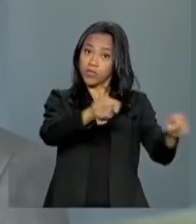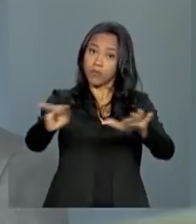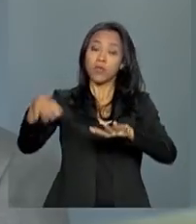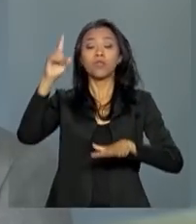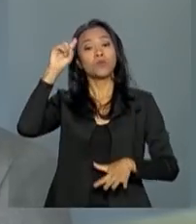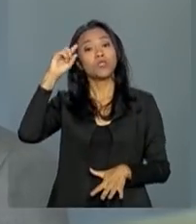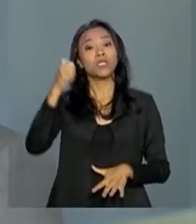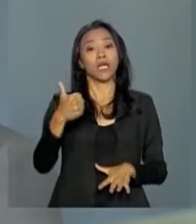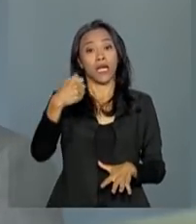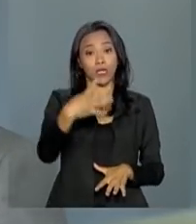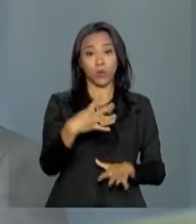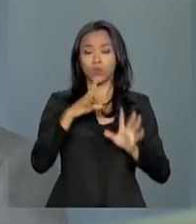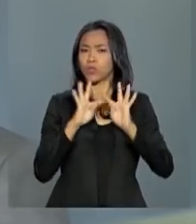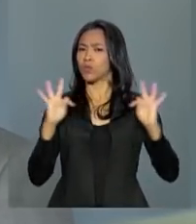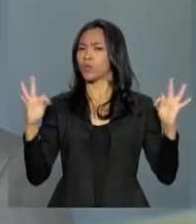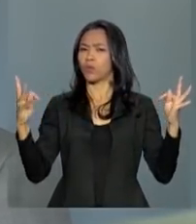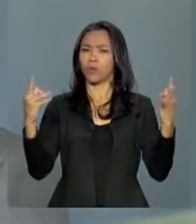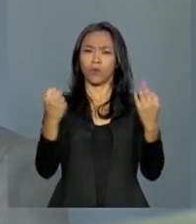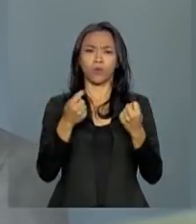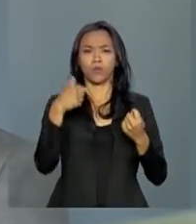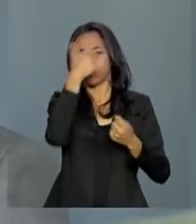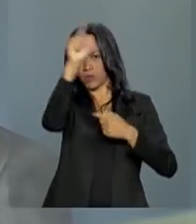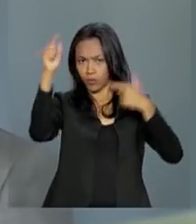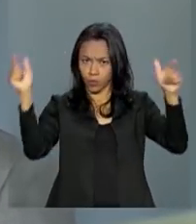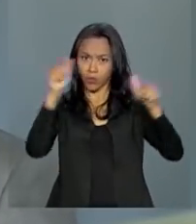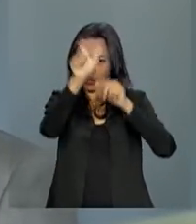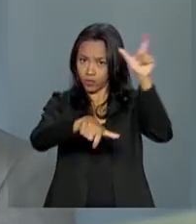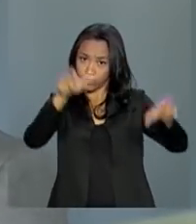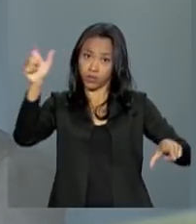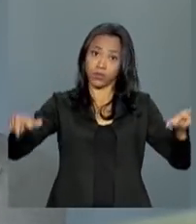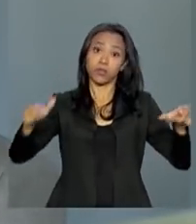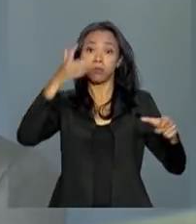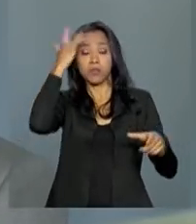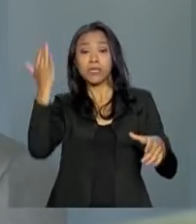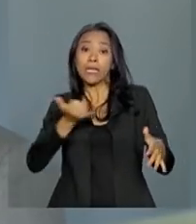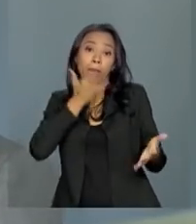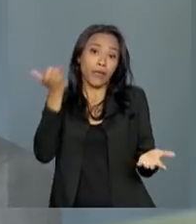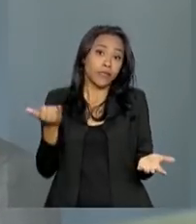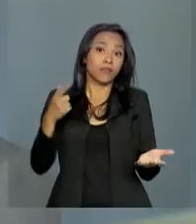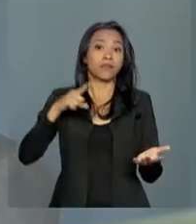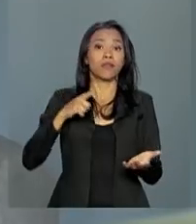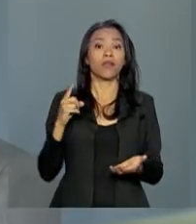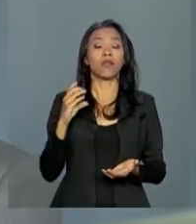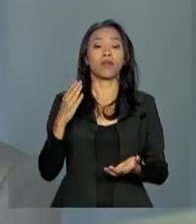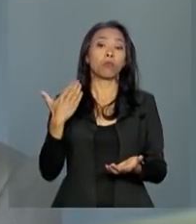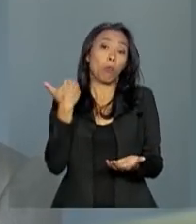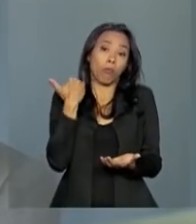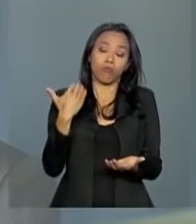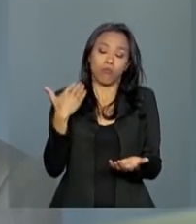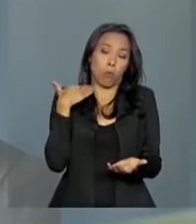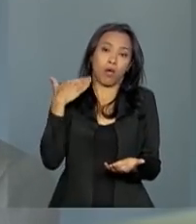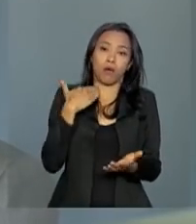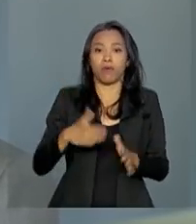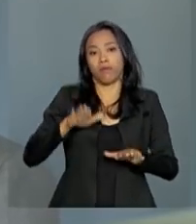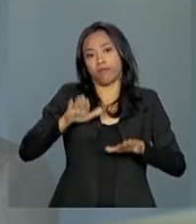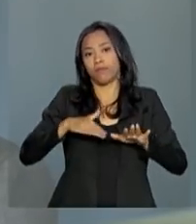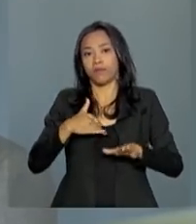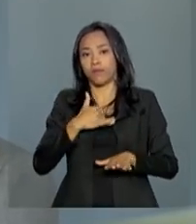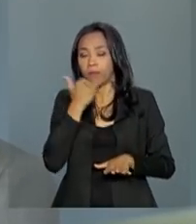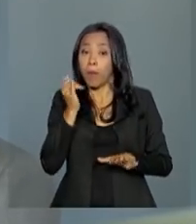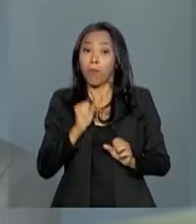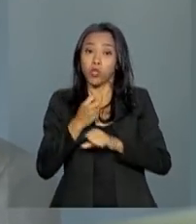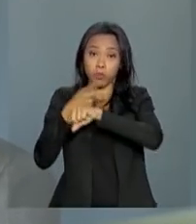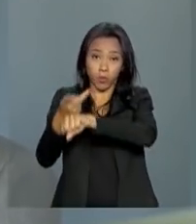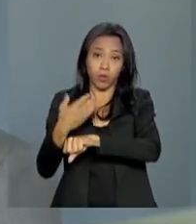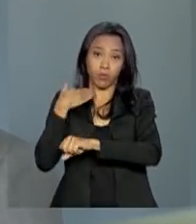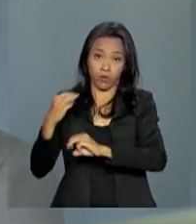14 todos os outros cotistas independente em qual instituição possui em contas correntes podem procurar as agências da caixa